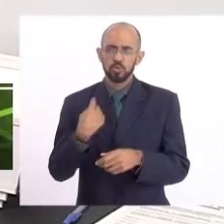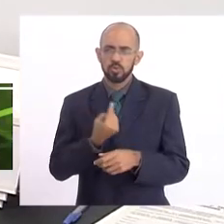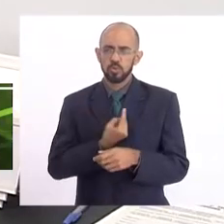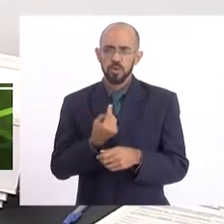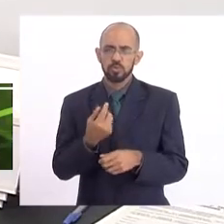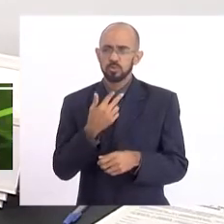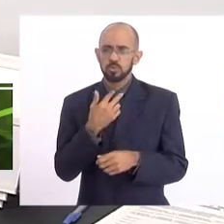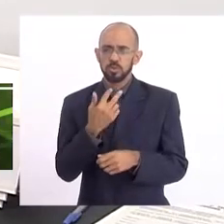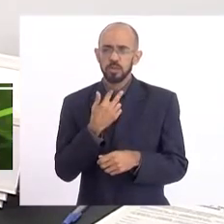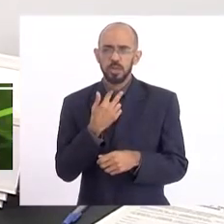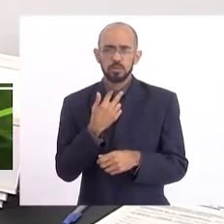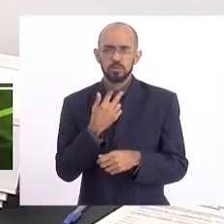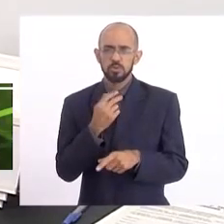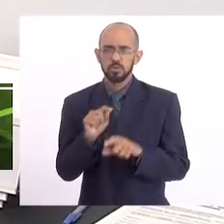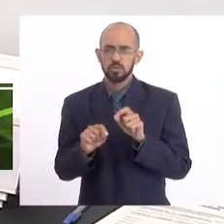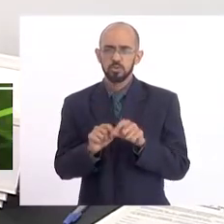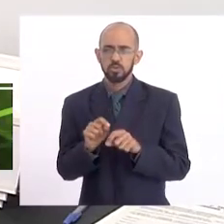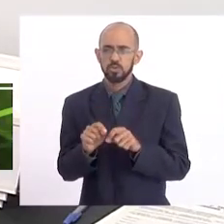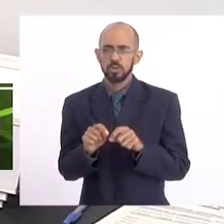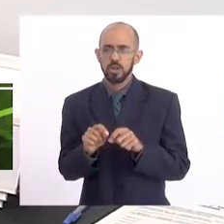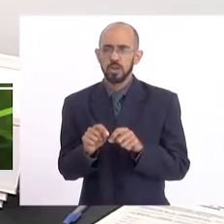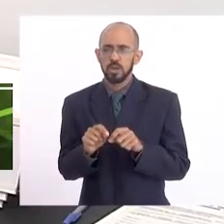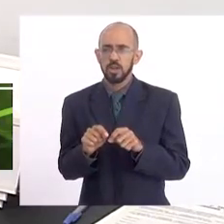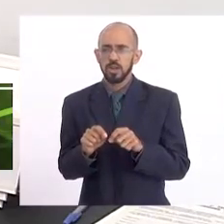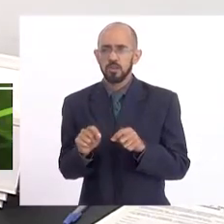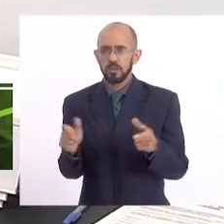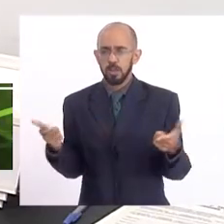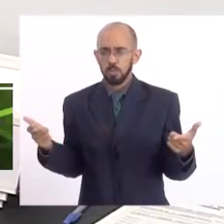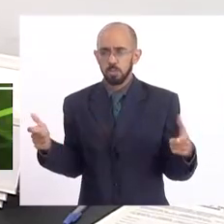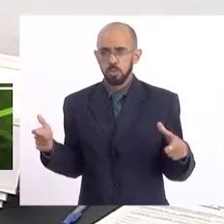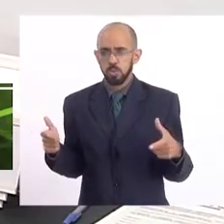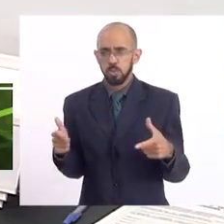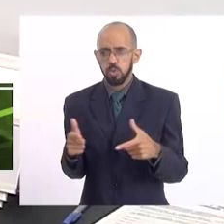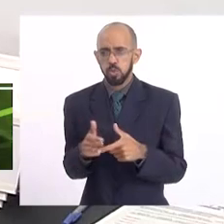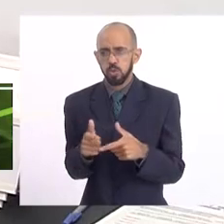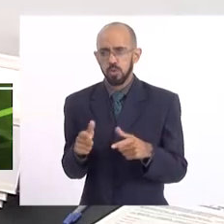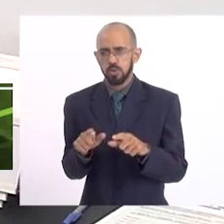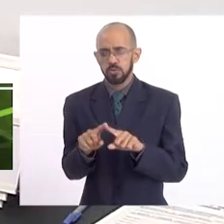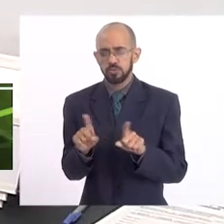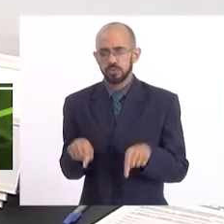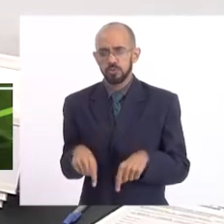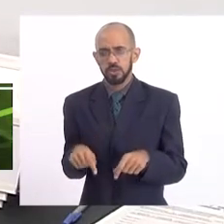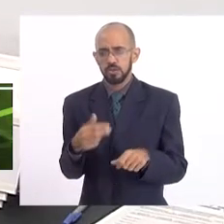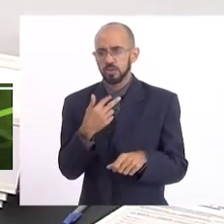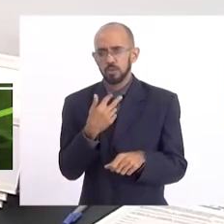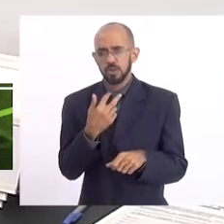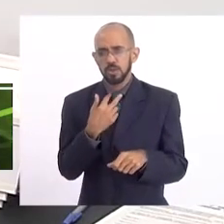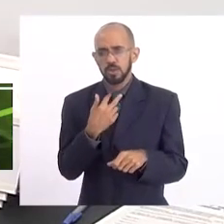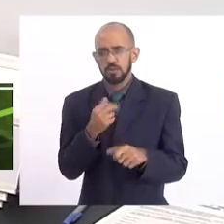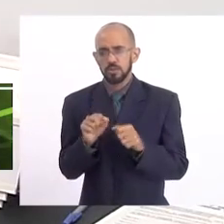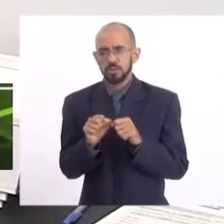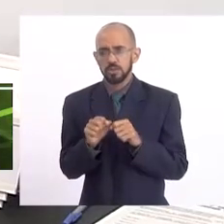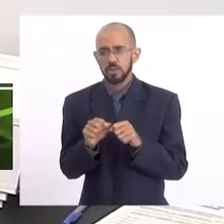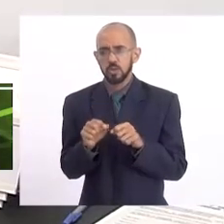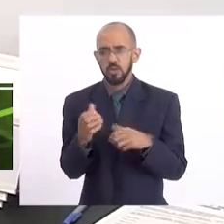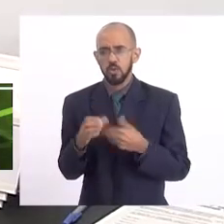vai chegar ao ponto de os quadros minguarem e não poder fazer um novo concurso. Então, isso tem que ser exaltado